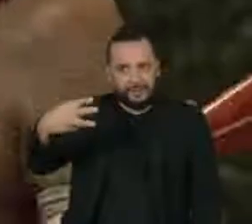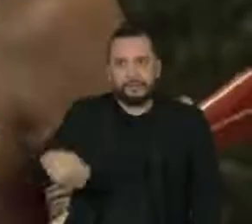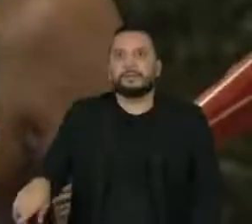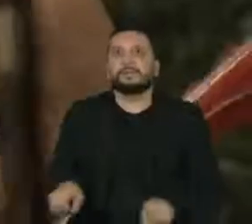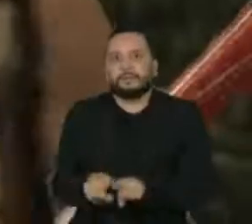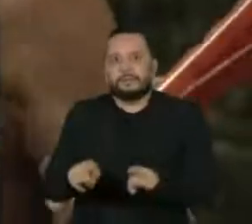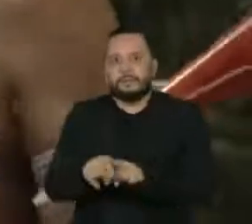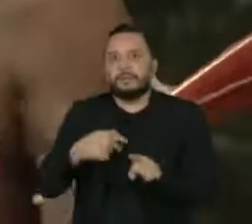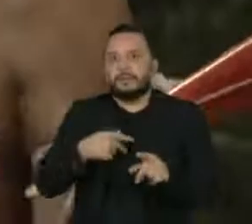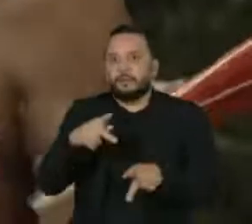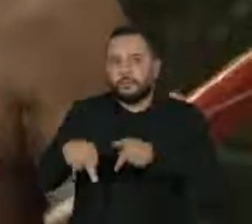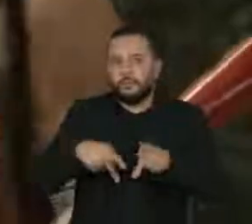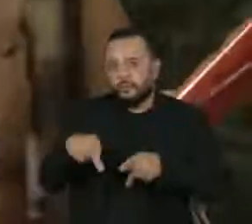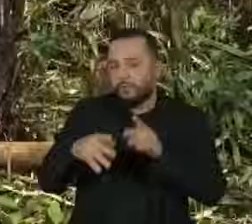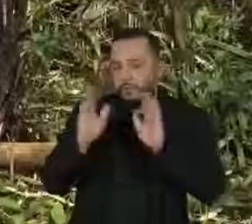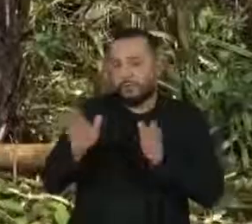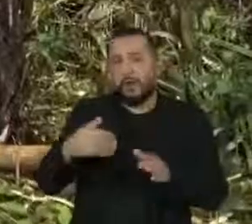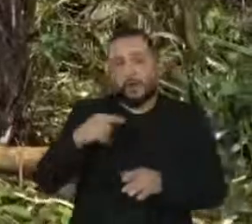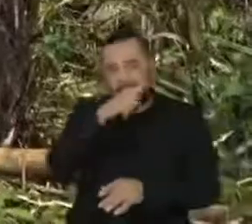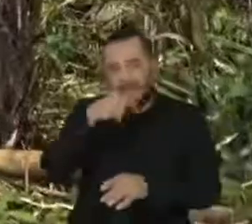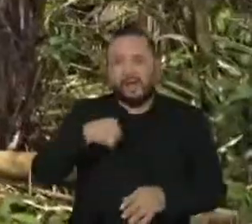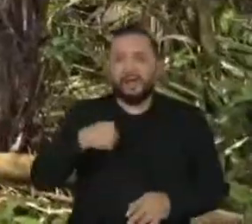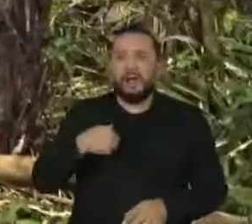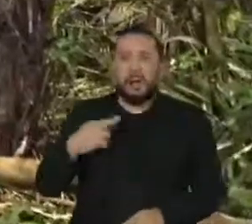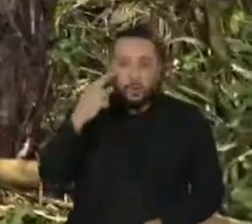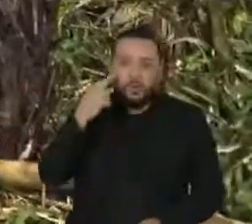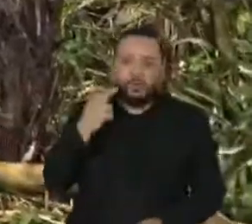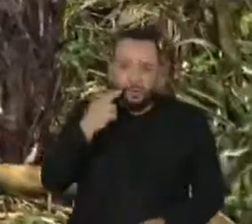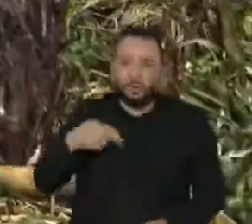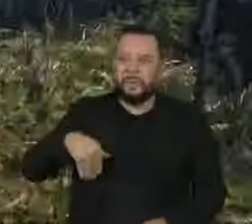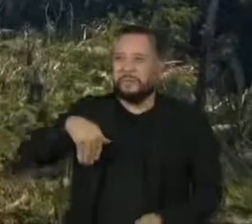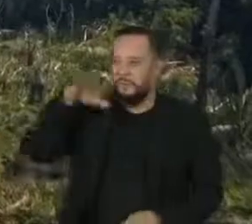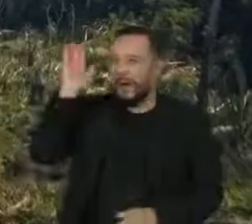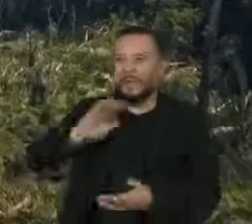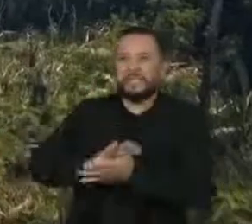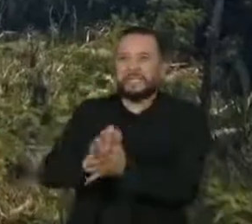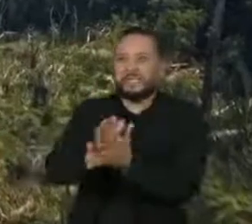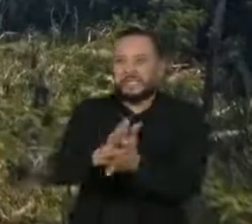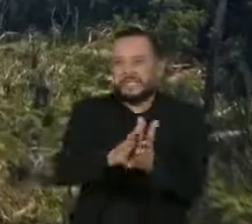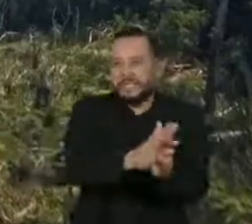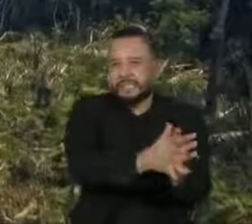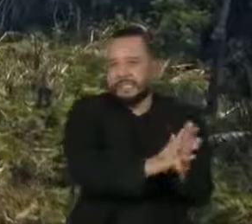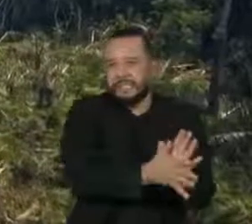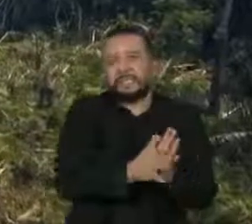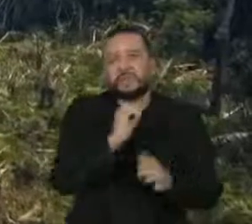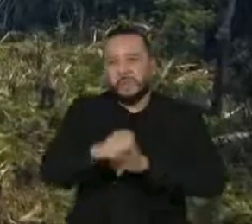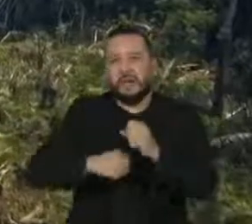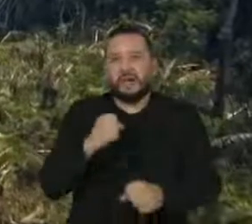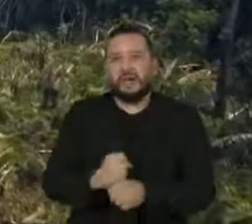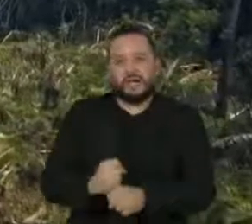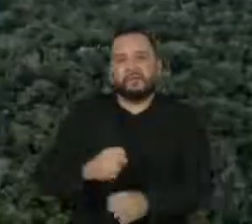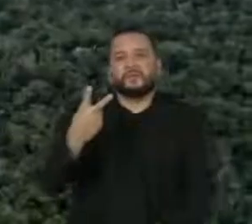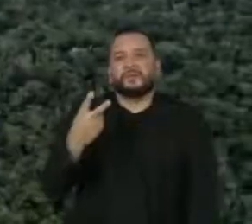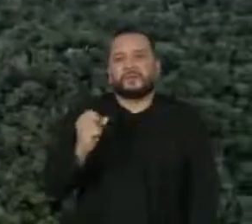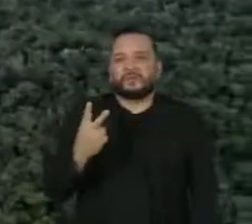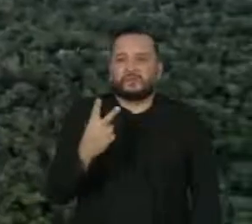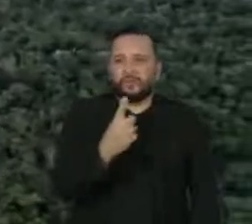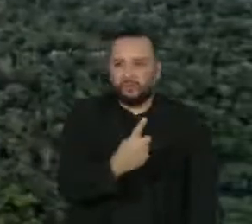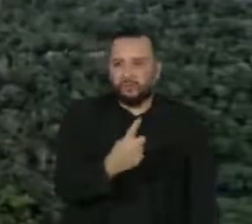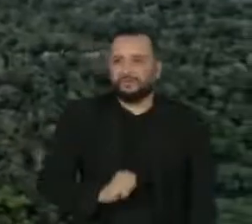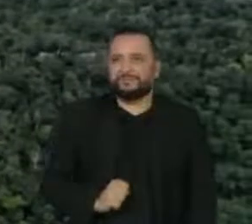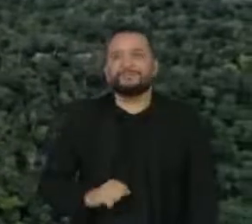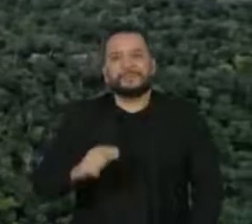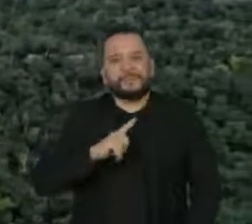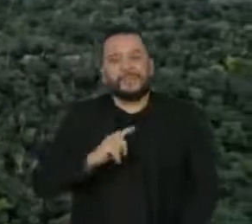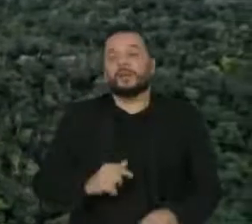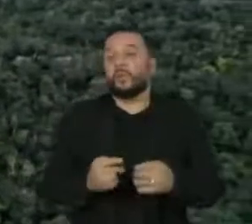Urueu-Auau, localizado em Rondônia, o mais ameaçado pela destruição ao redor em todo o ano de 2021. São